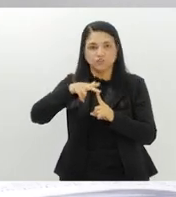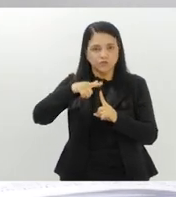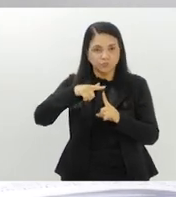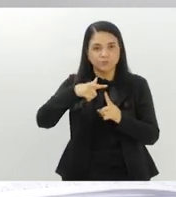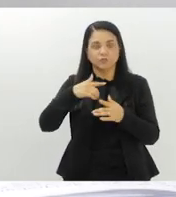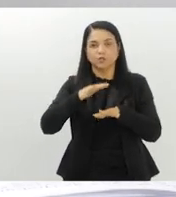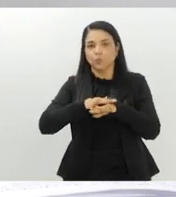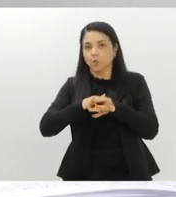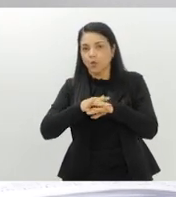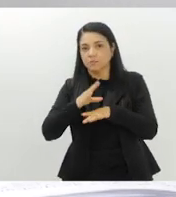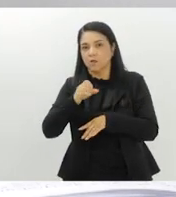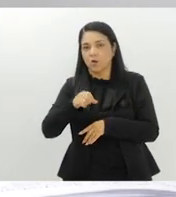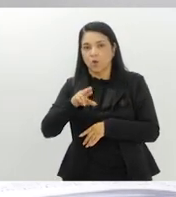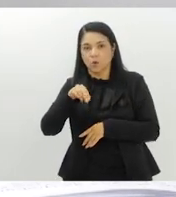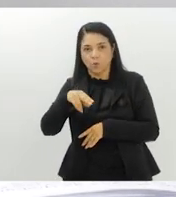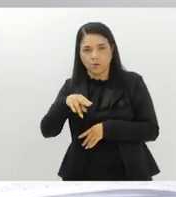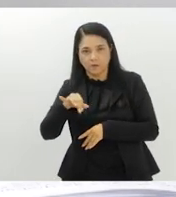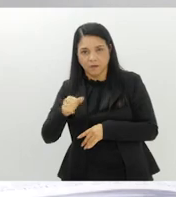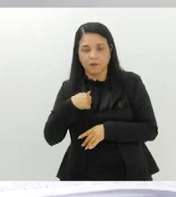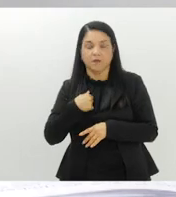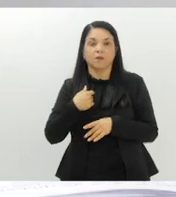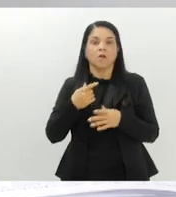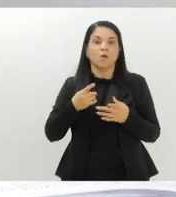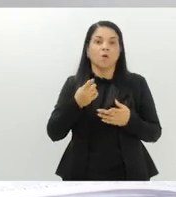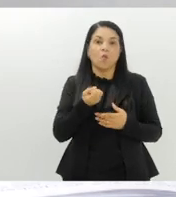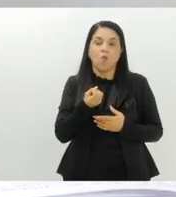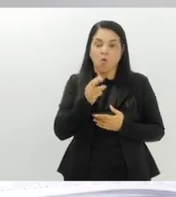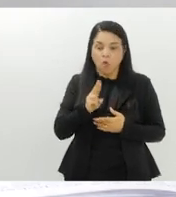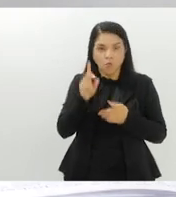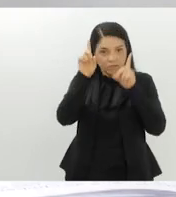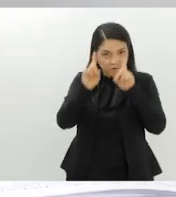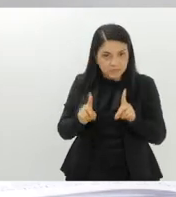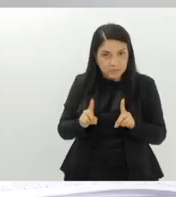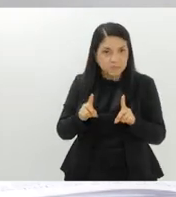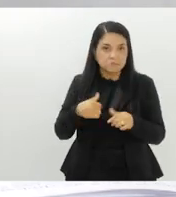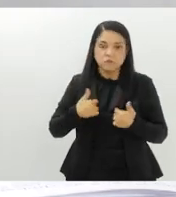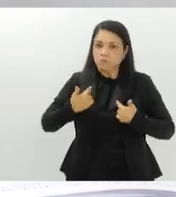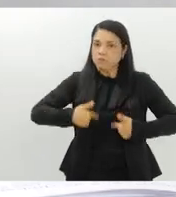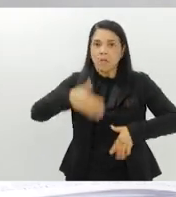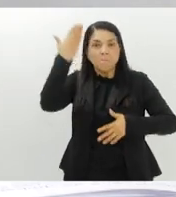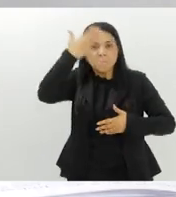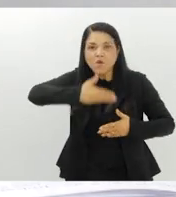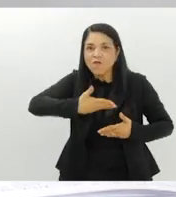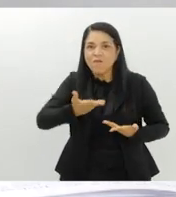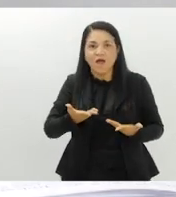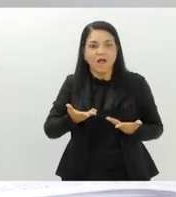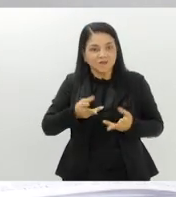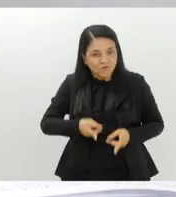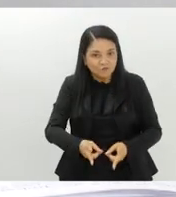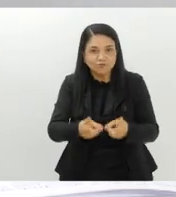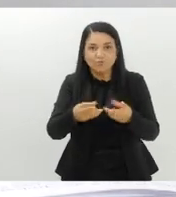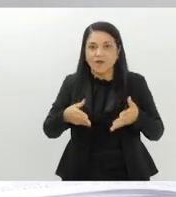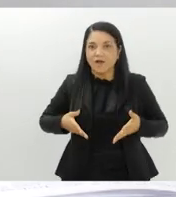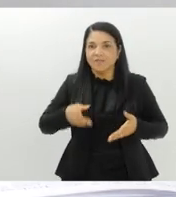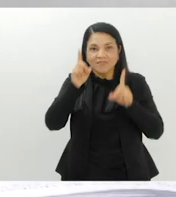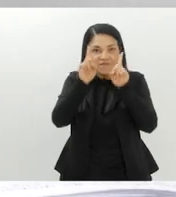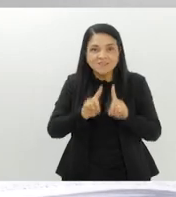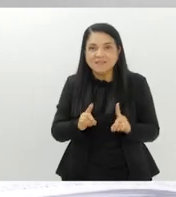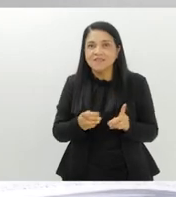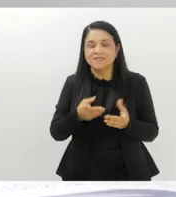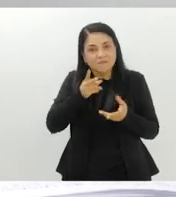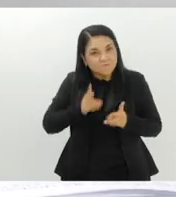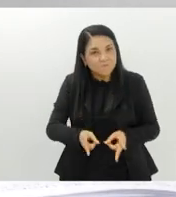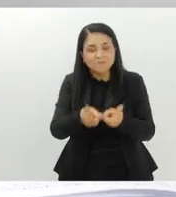de deficiência crônica, não era necessária a comprovação que a pessoa continuava com o mesmo